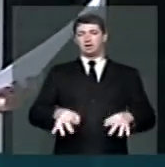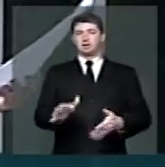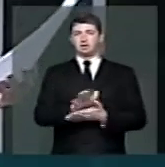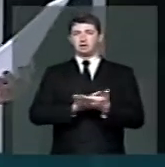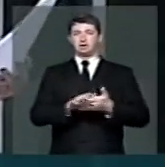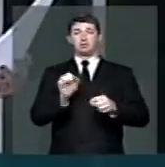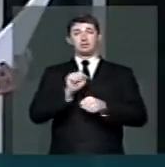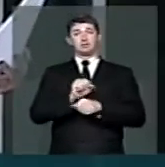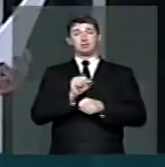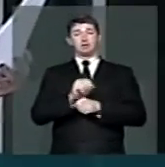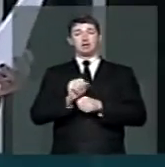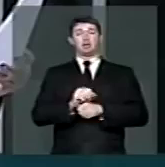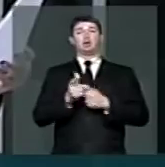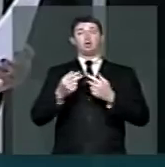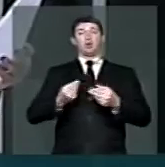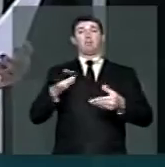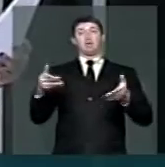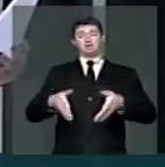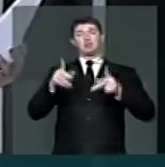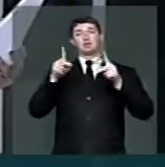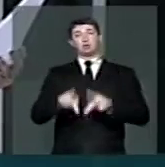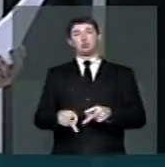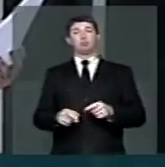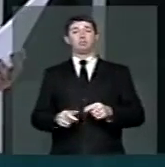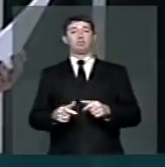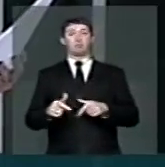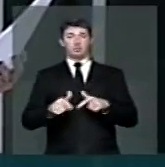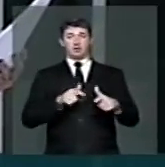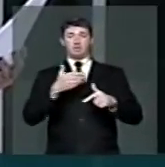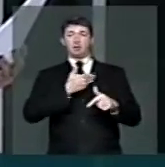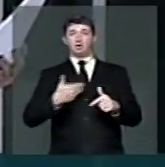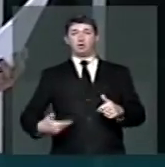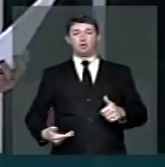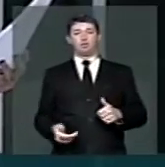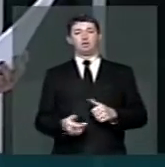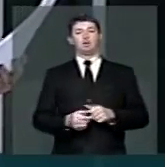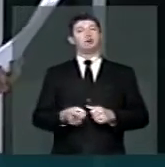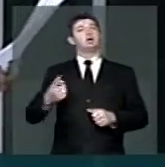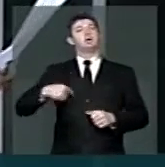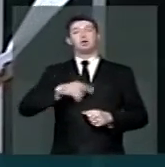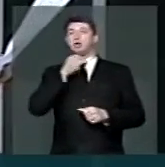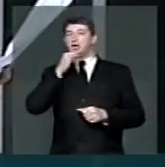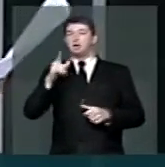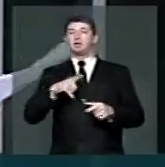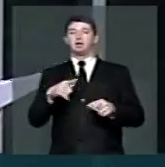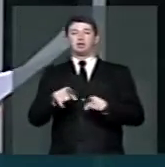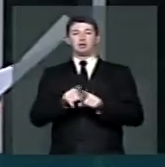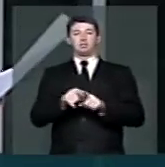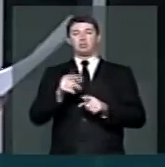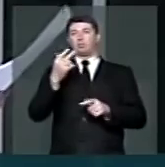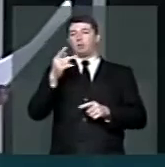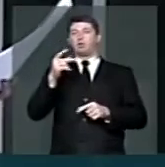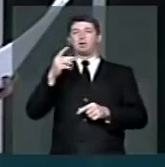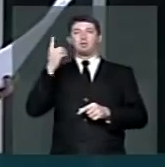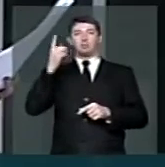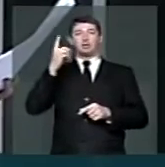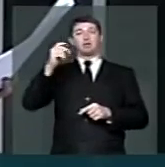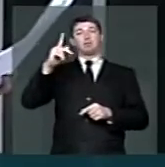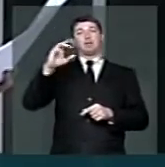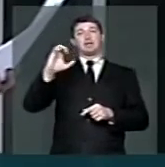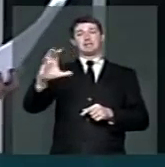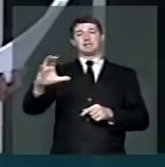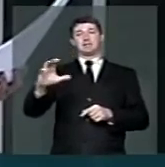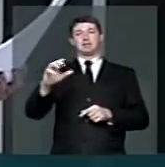por mudanças que valorizem a participação popular nas ações governamentais. E temos, por exemplo, a proposta do deputado Felipe Pereira do PSC, que é a